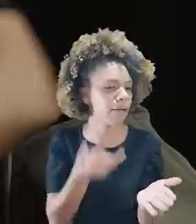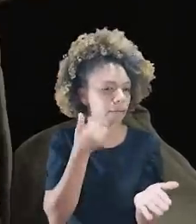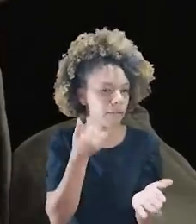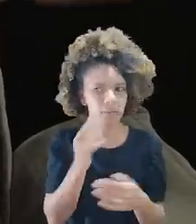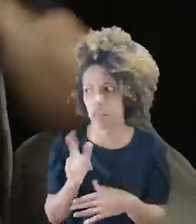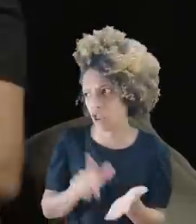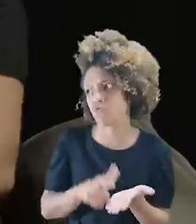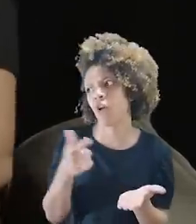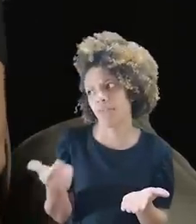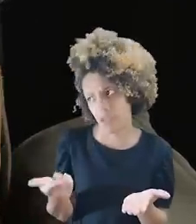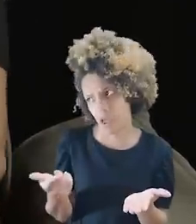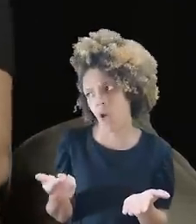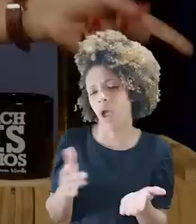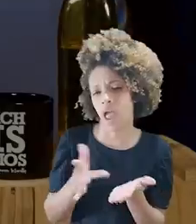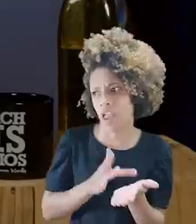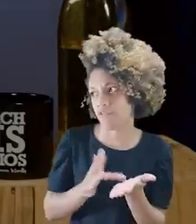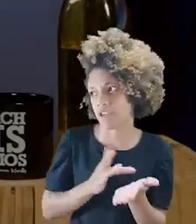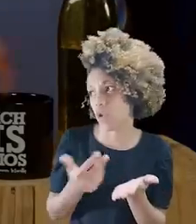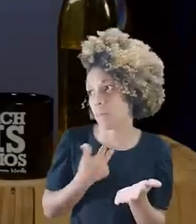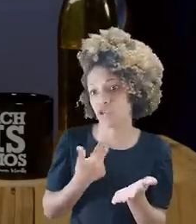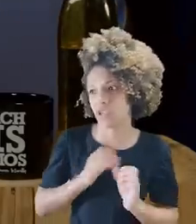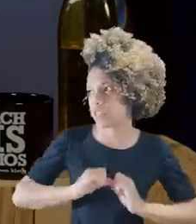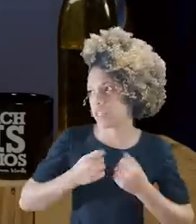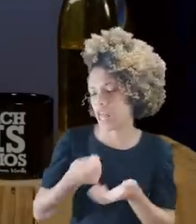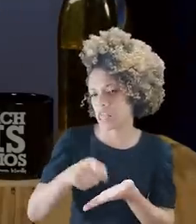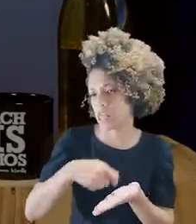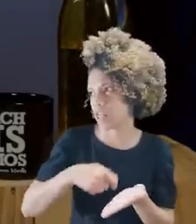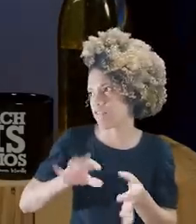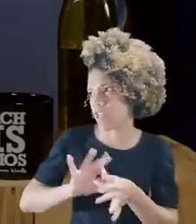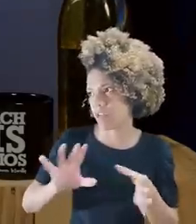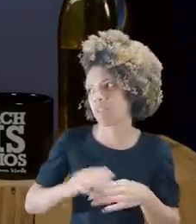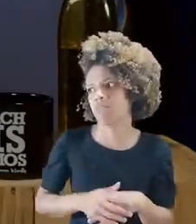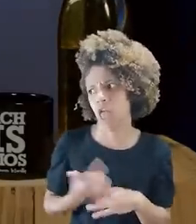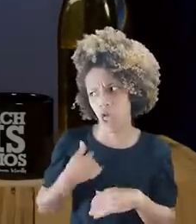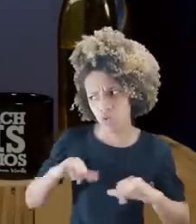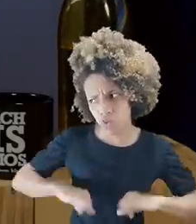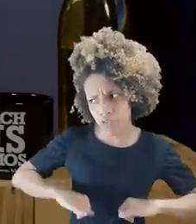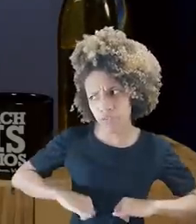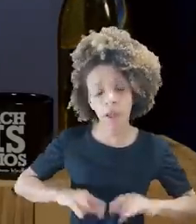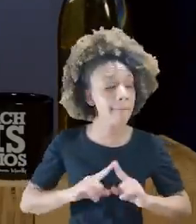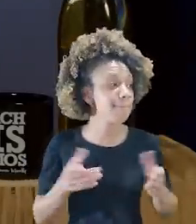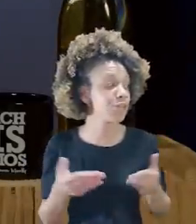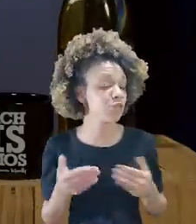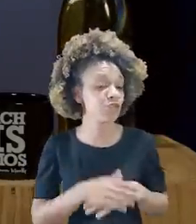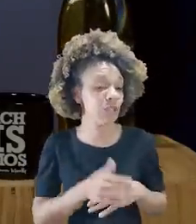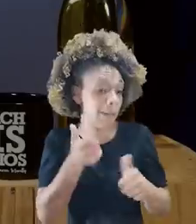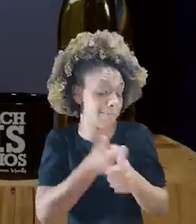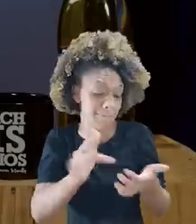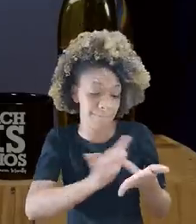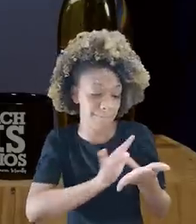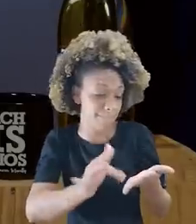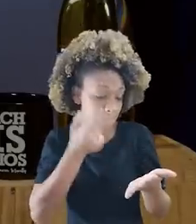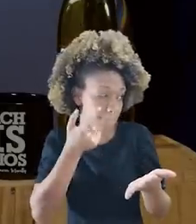tu acordar bom dia bom dia o piranha filha da escrevi o que você não falou na entrevista botava você como com namorando um cara que você nunca nem viu o cara na sua